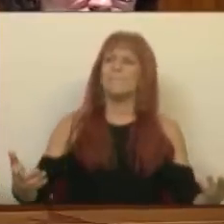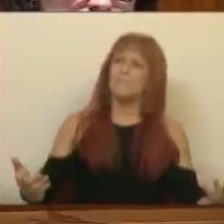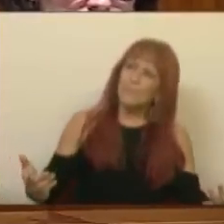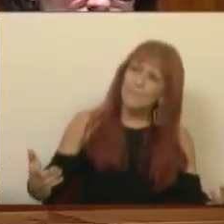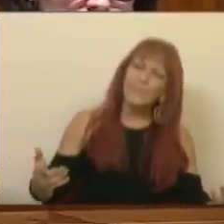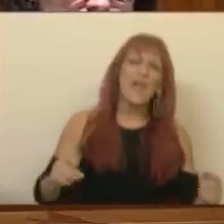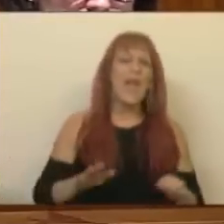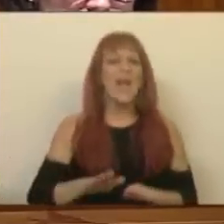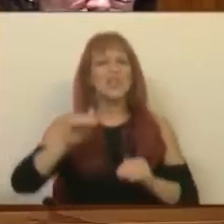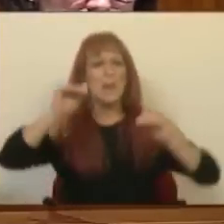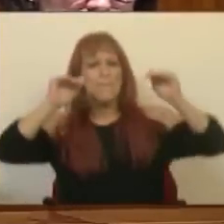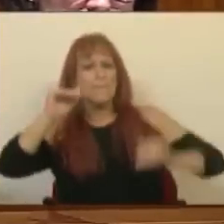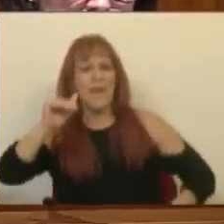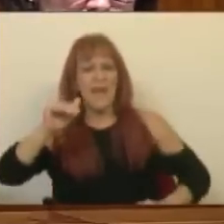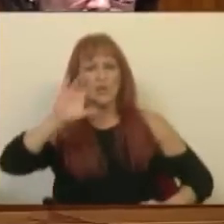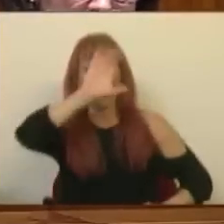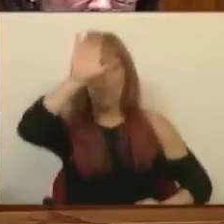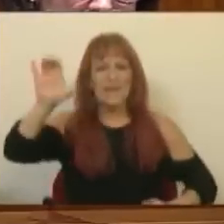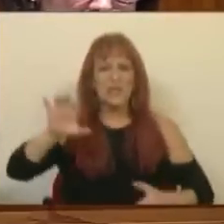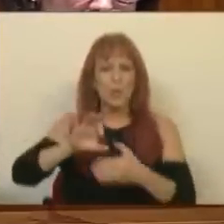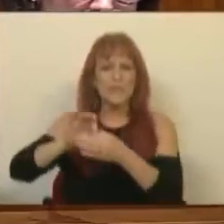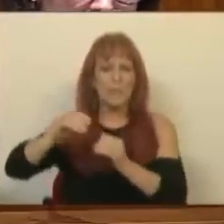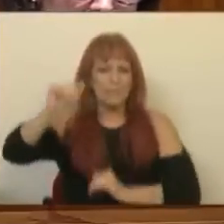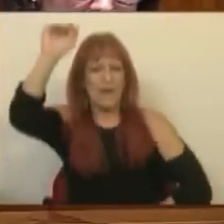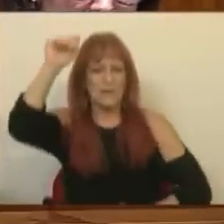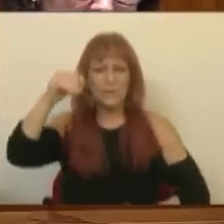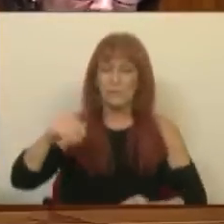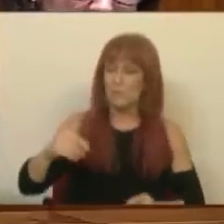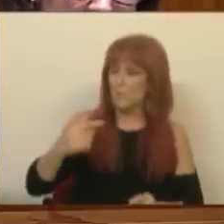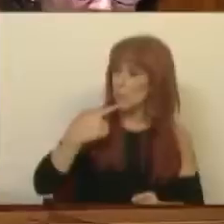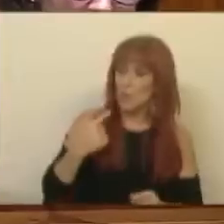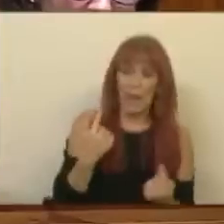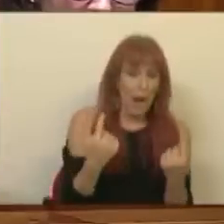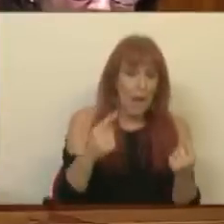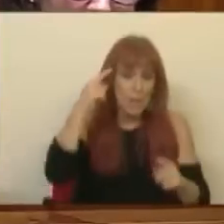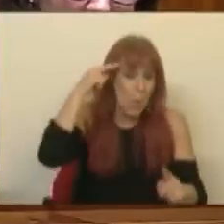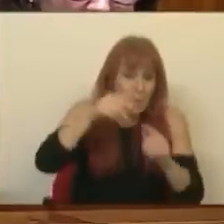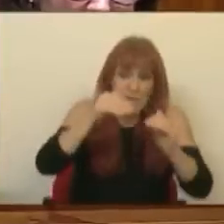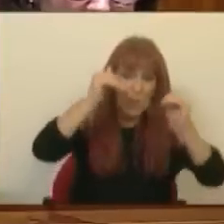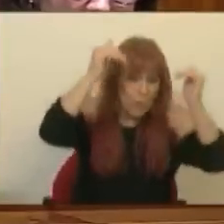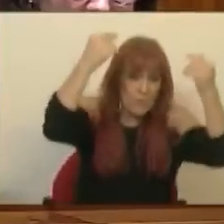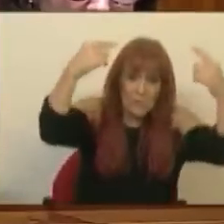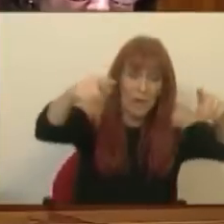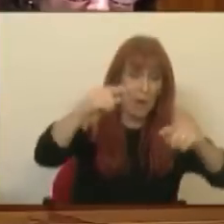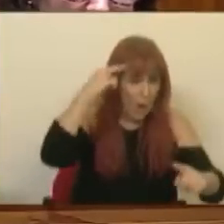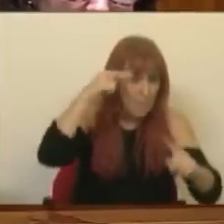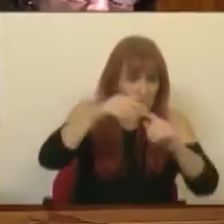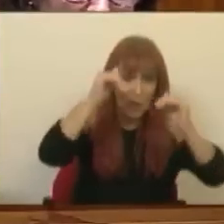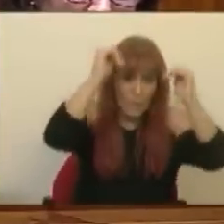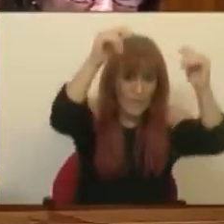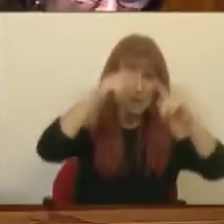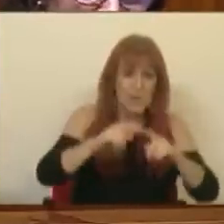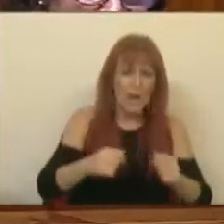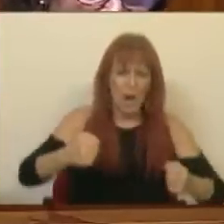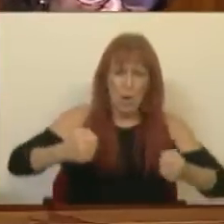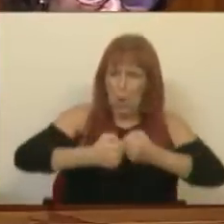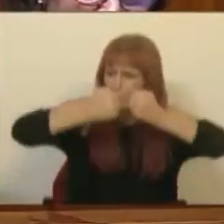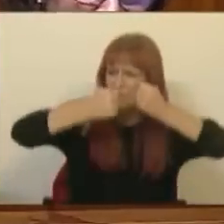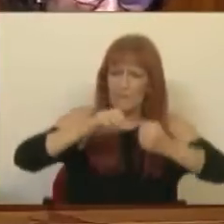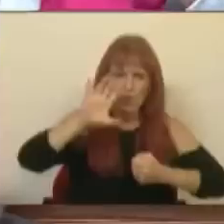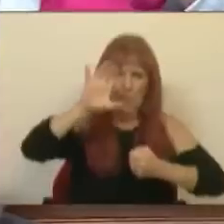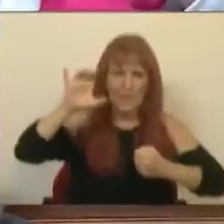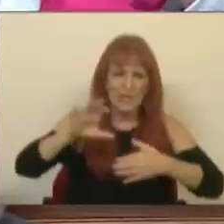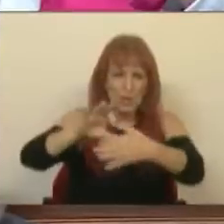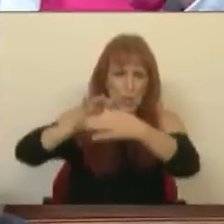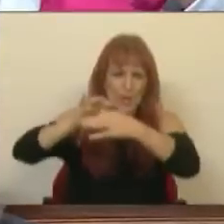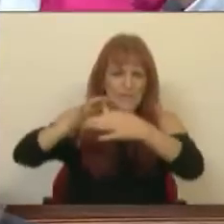a crescer menos que os países da Coesão e eu digo cada um tem a ambição que tem vossa a ambição é competir com os países